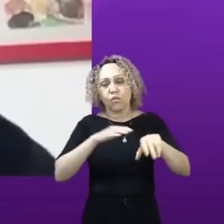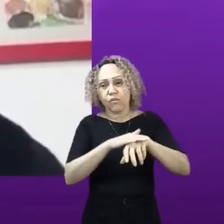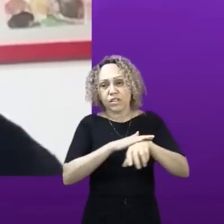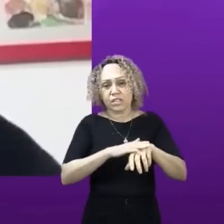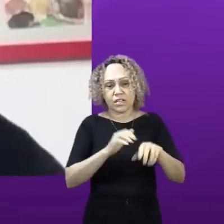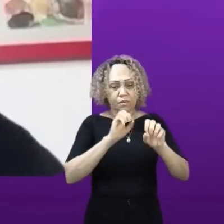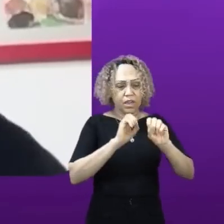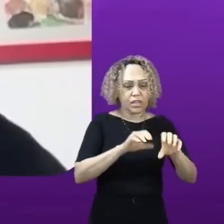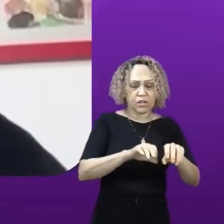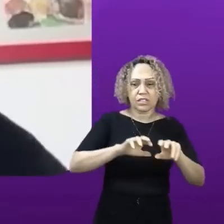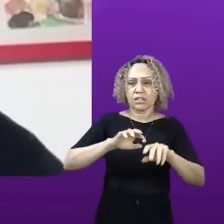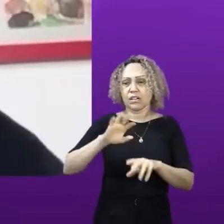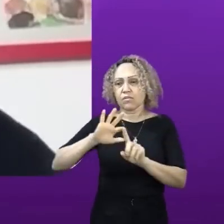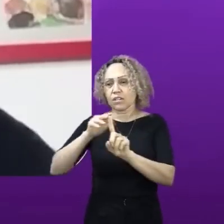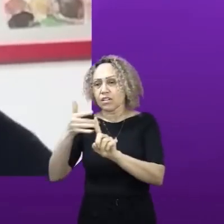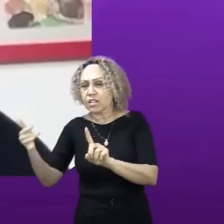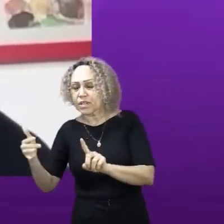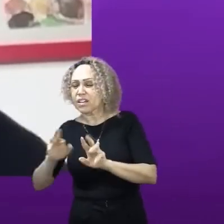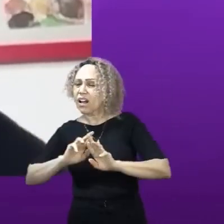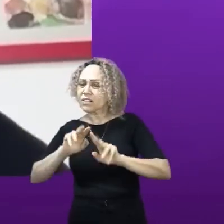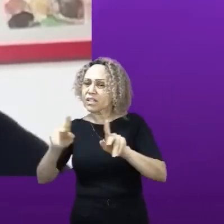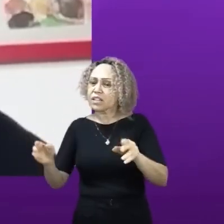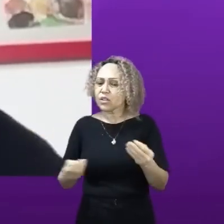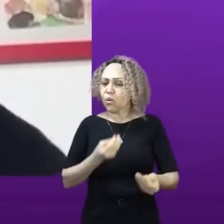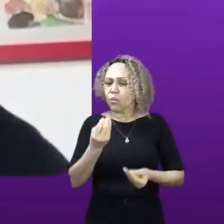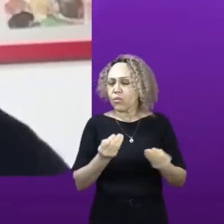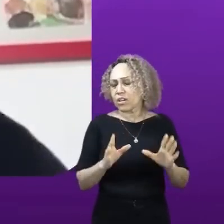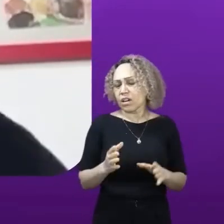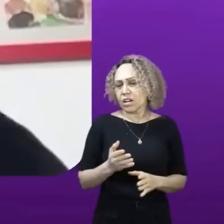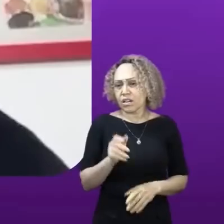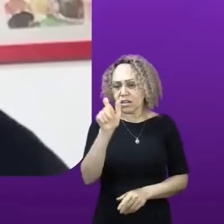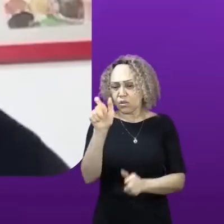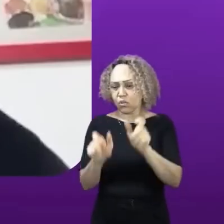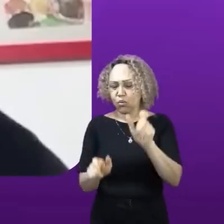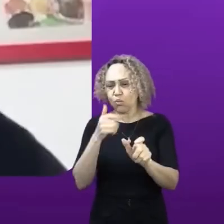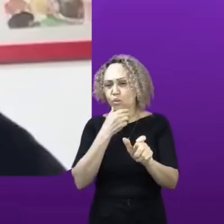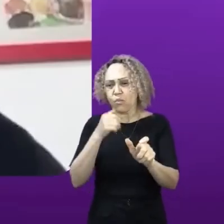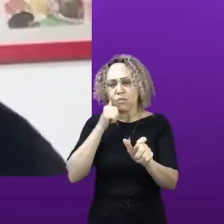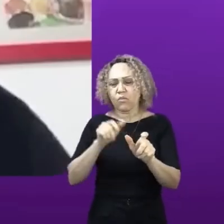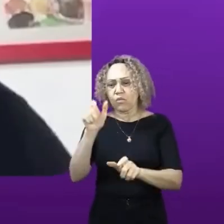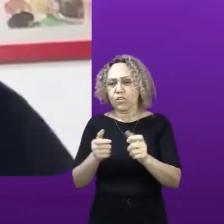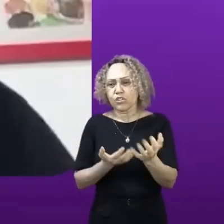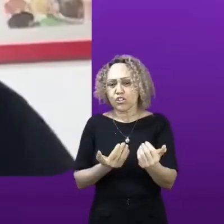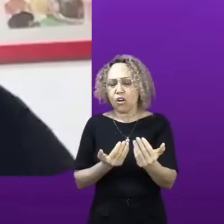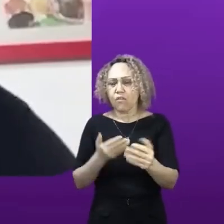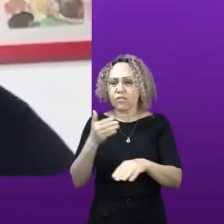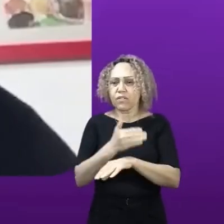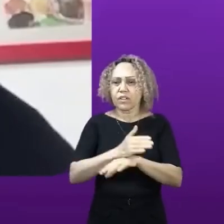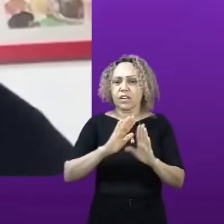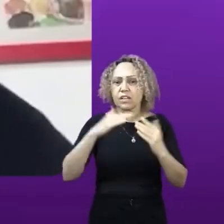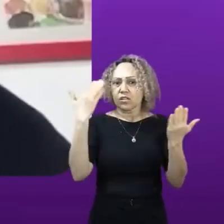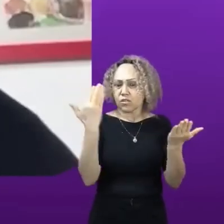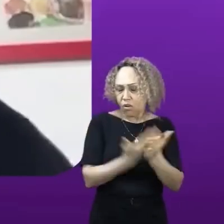diversidade. Como é que podemos andar lado a lado? Como é que um jovem, uma jovem vai frequentar uma escola e não ter problema de usar